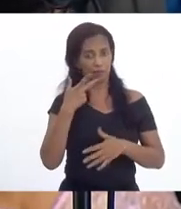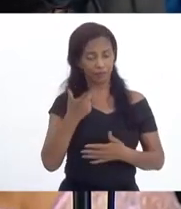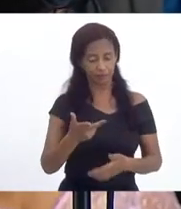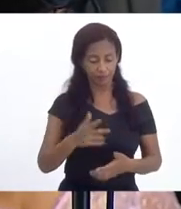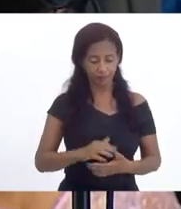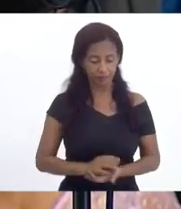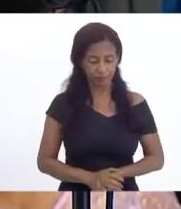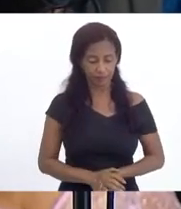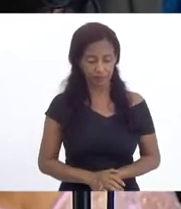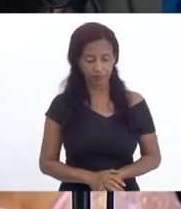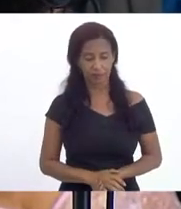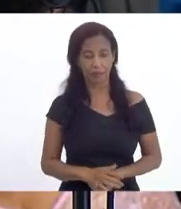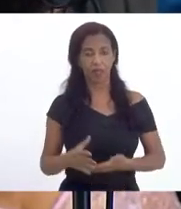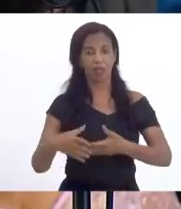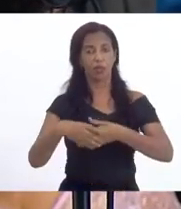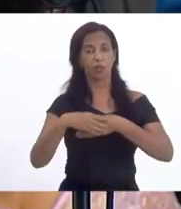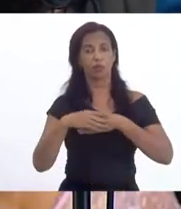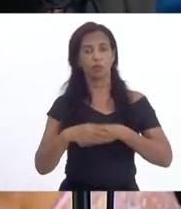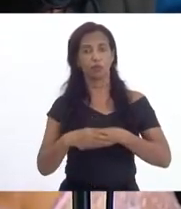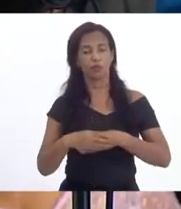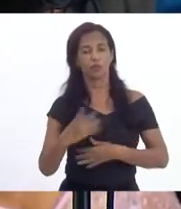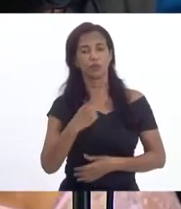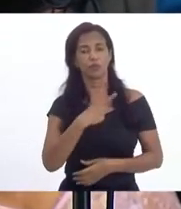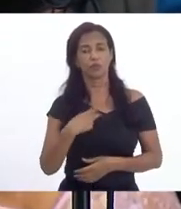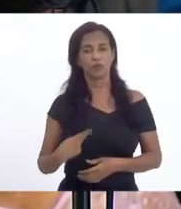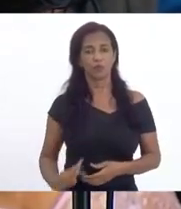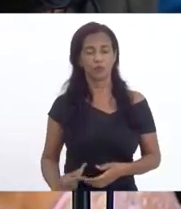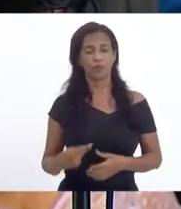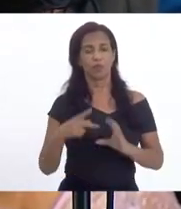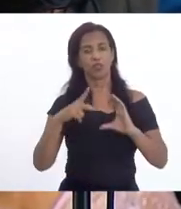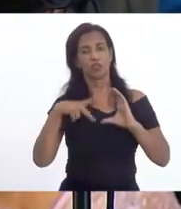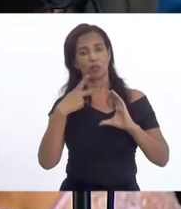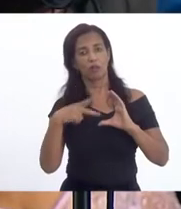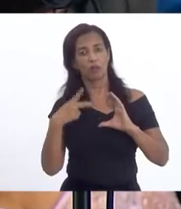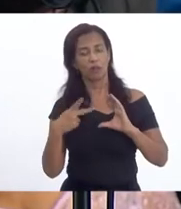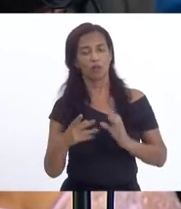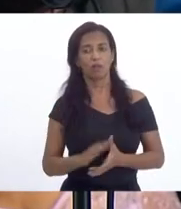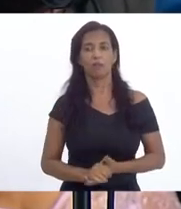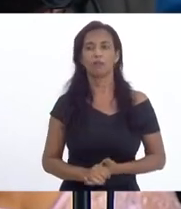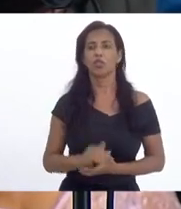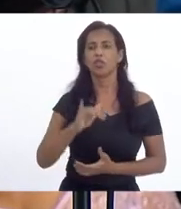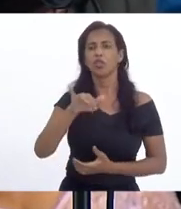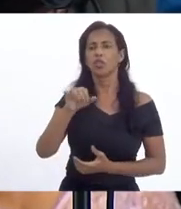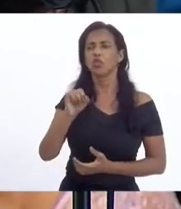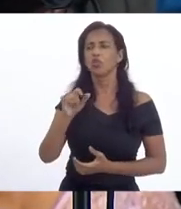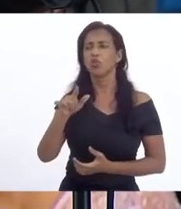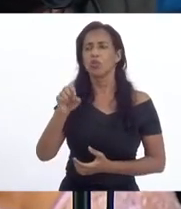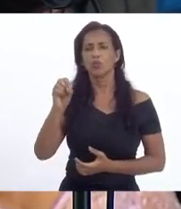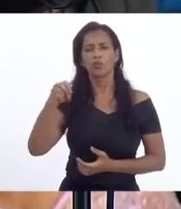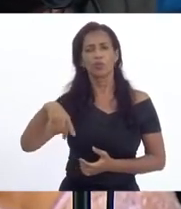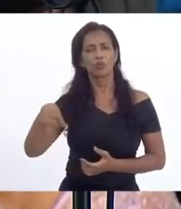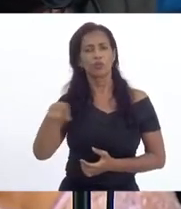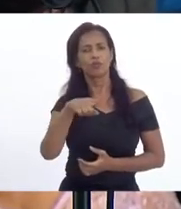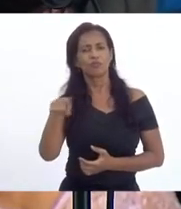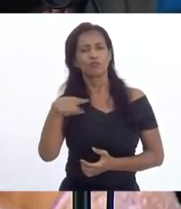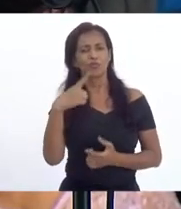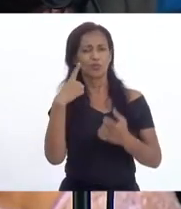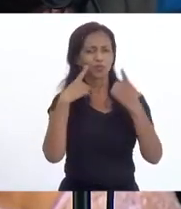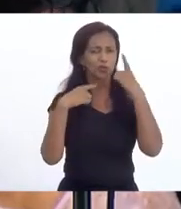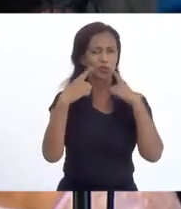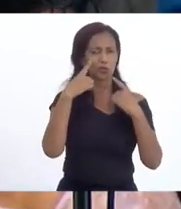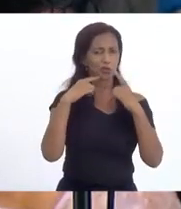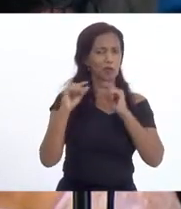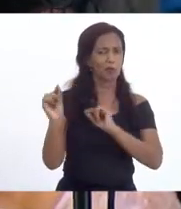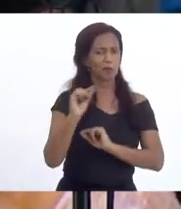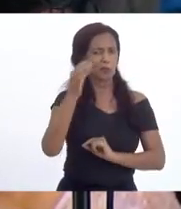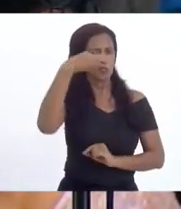que quero cumprimentar o presidente da Câmara, Fábio Ribeiro, e o Joilson, da DERGE, que eles deram uma chorada assim, em relação